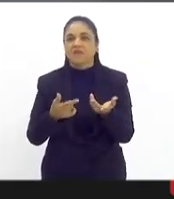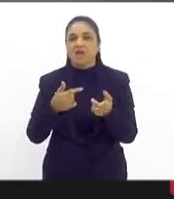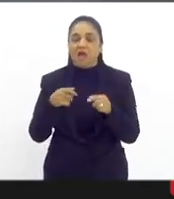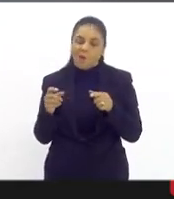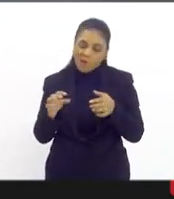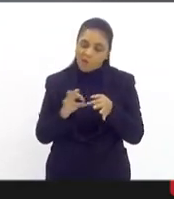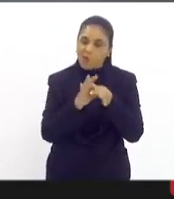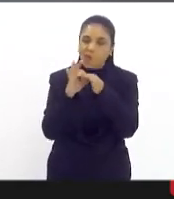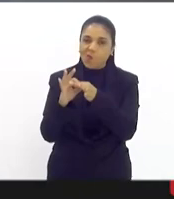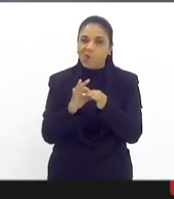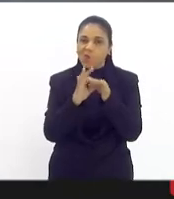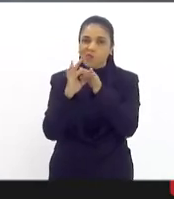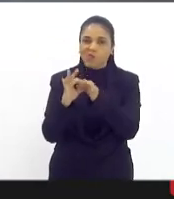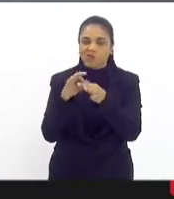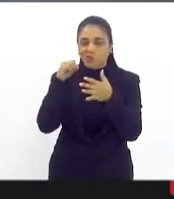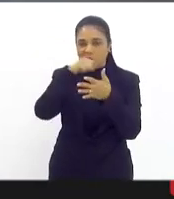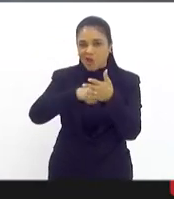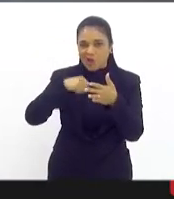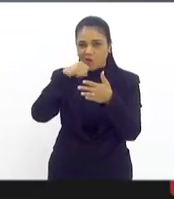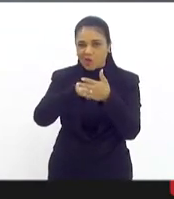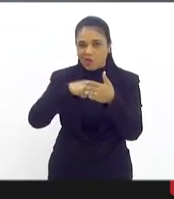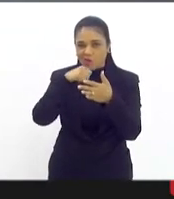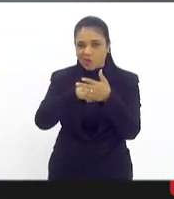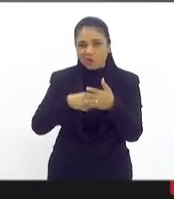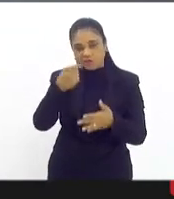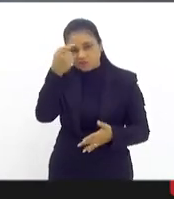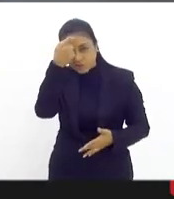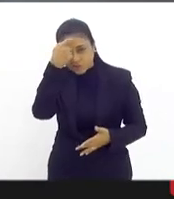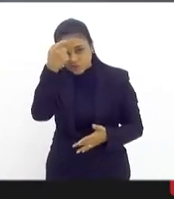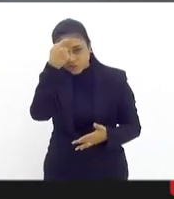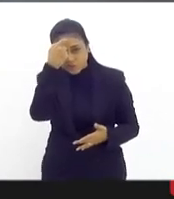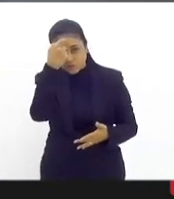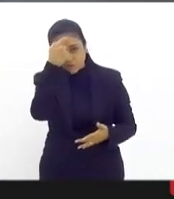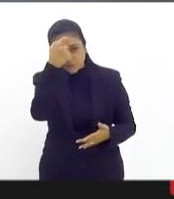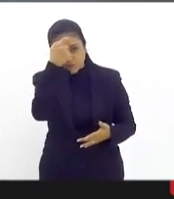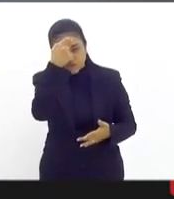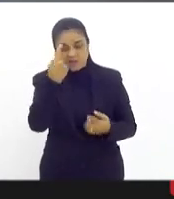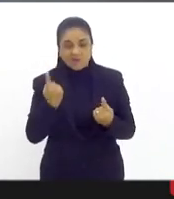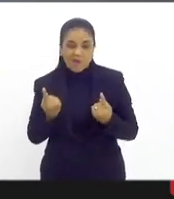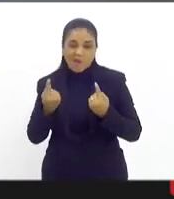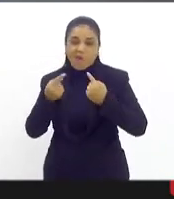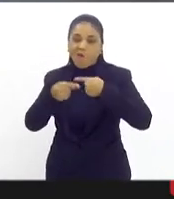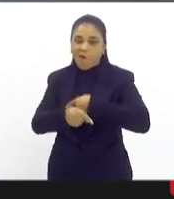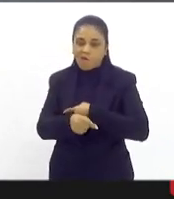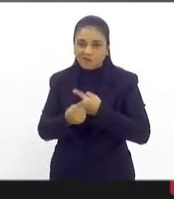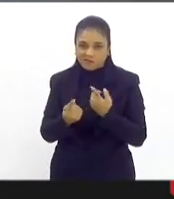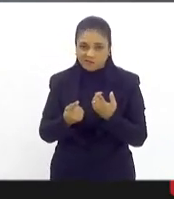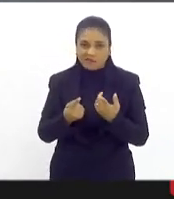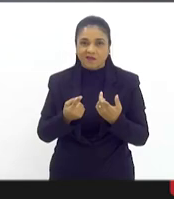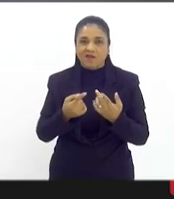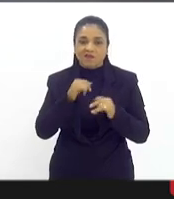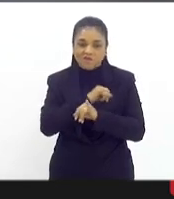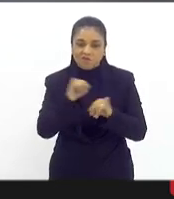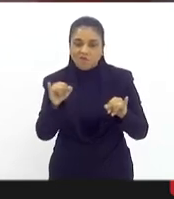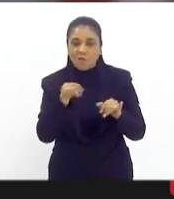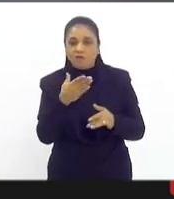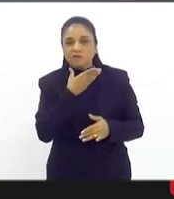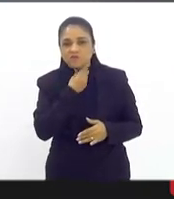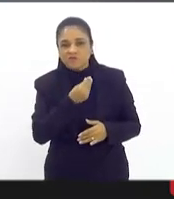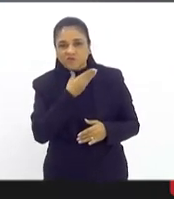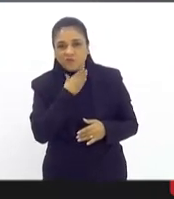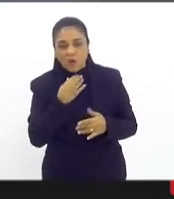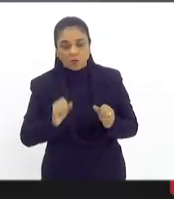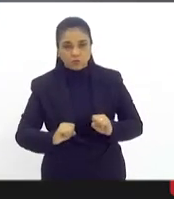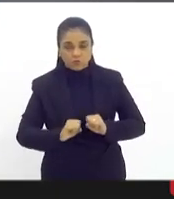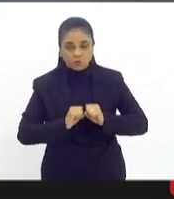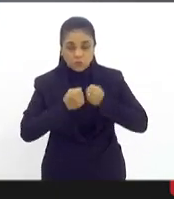nessa luta pela consciência, contra a desinformação e o ódio, que é uma bandeira eterna